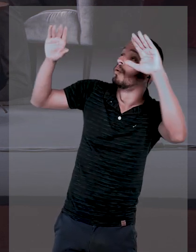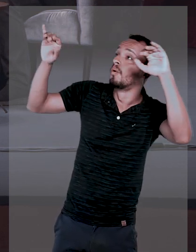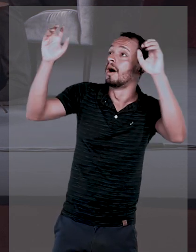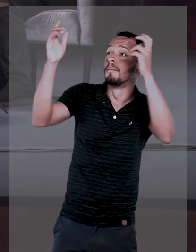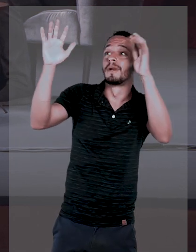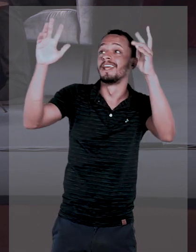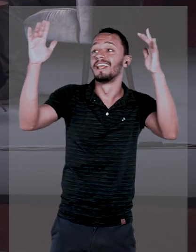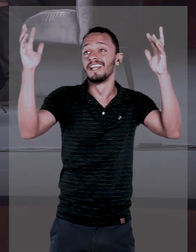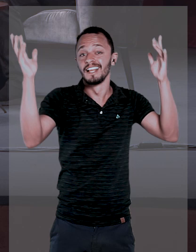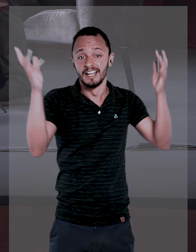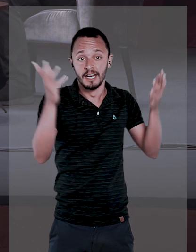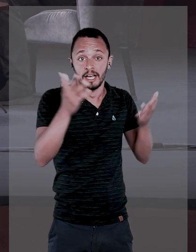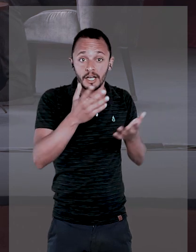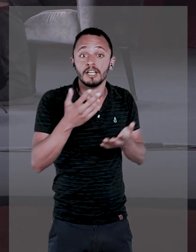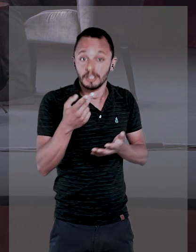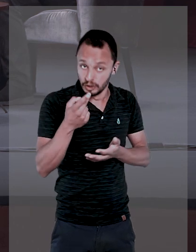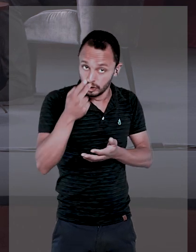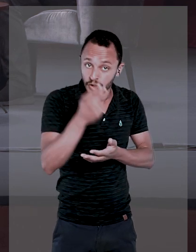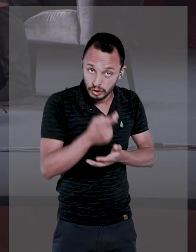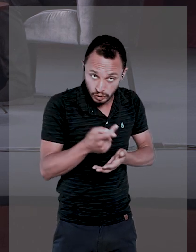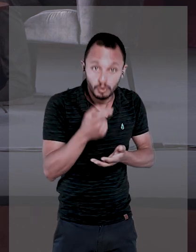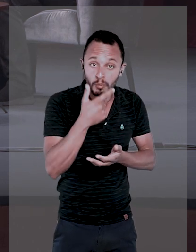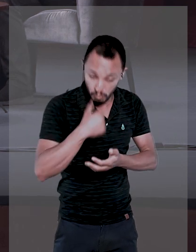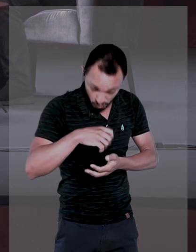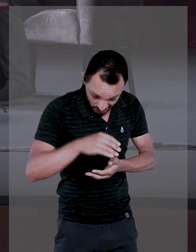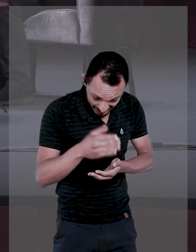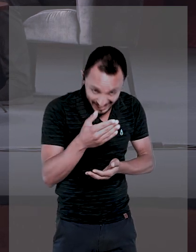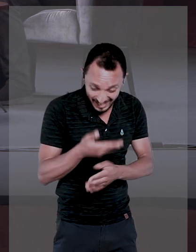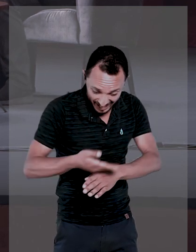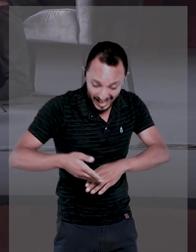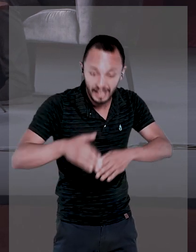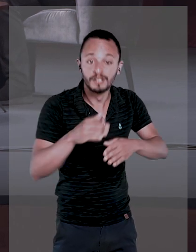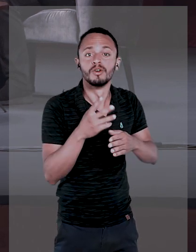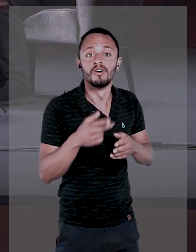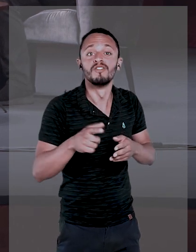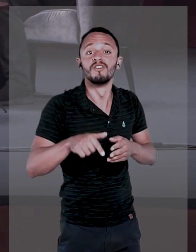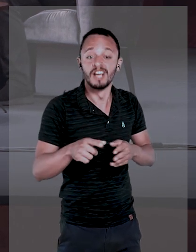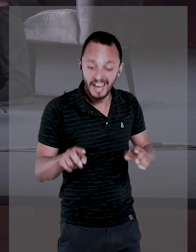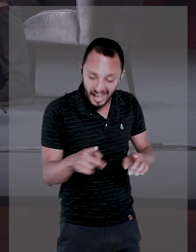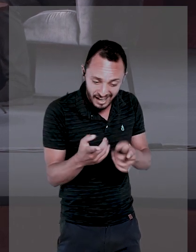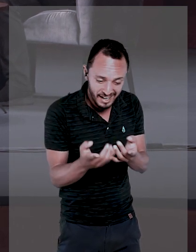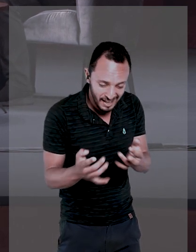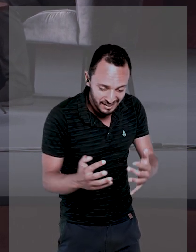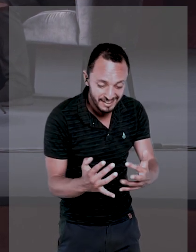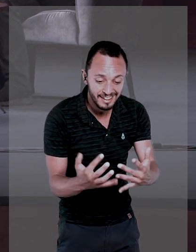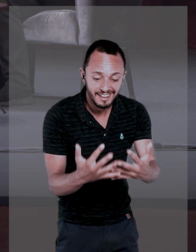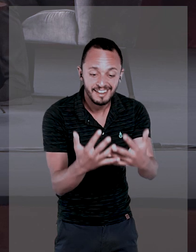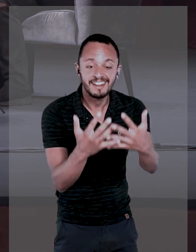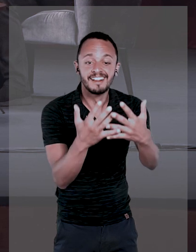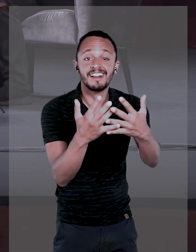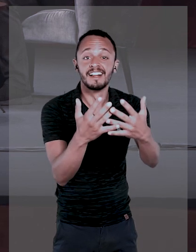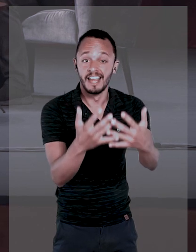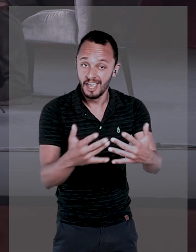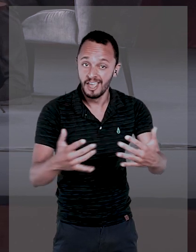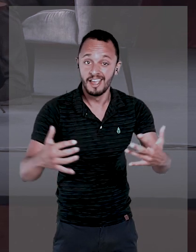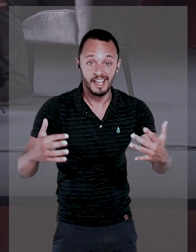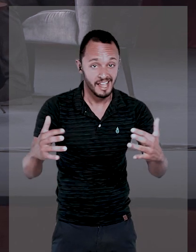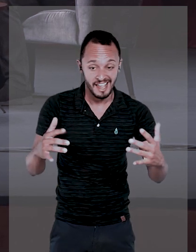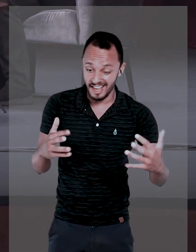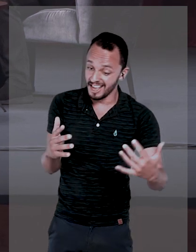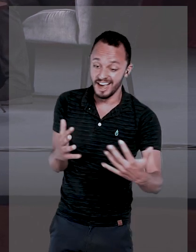No morro pinta a lua, prata brilha a teia. Tizil pula no mato, frango pula